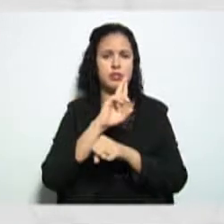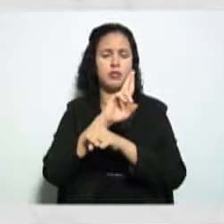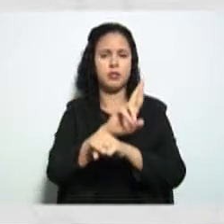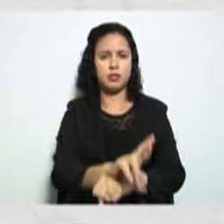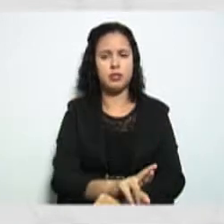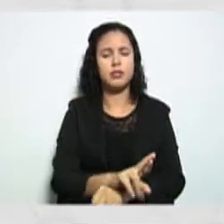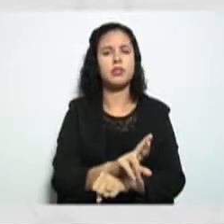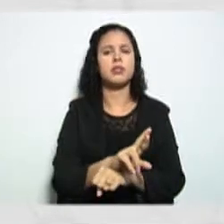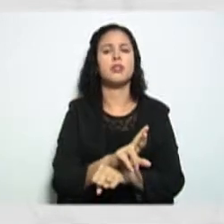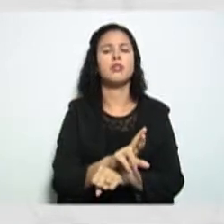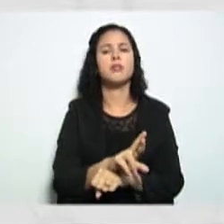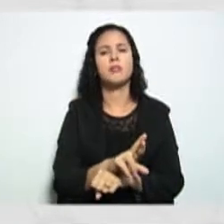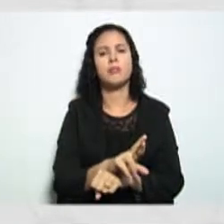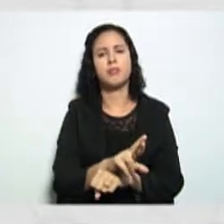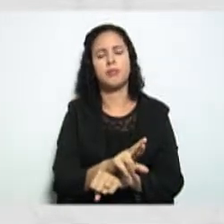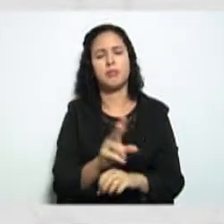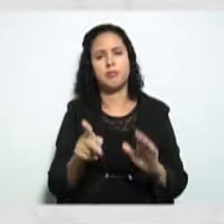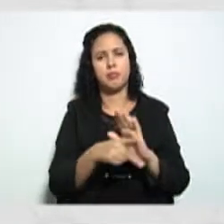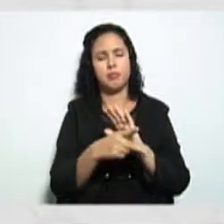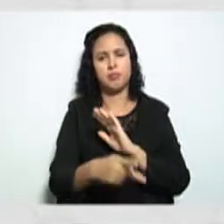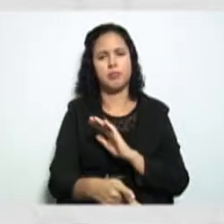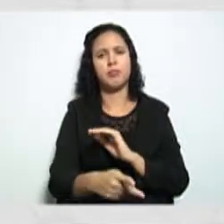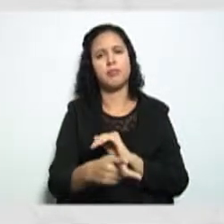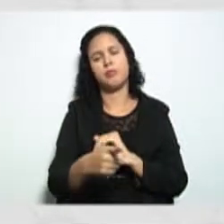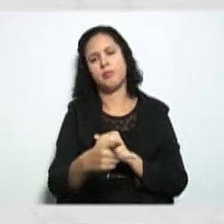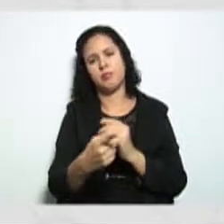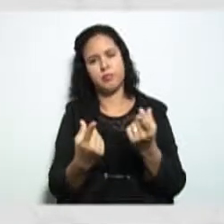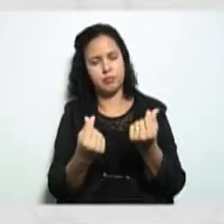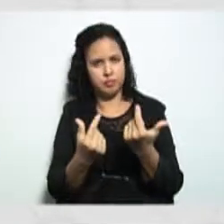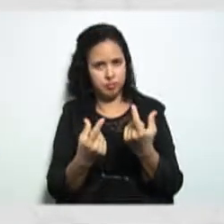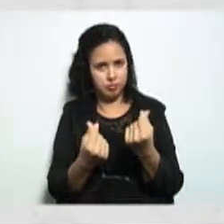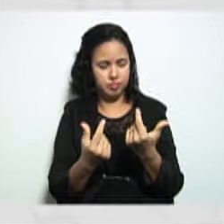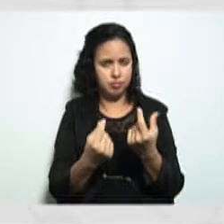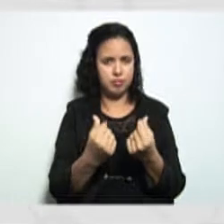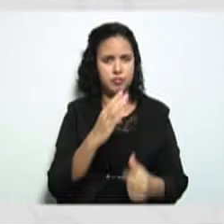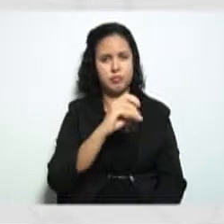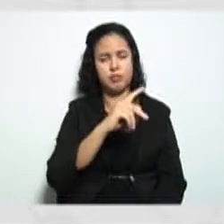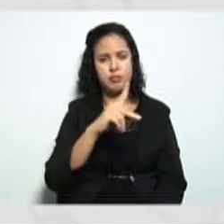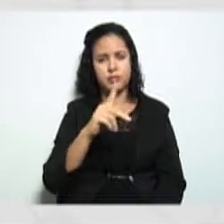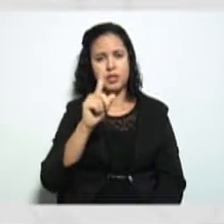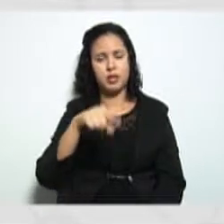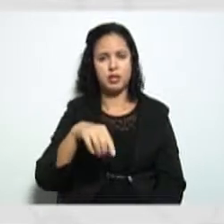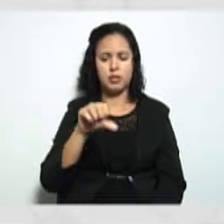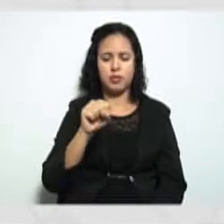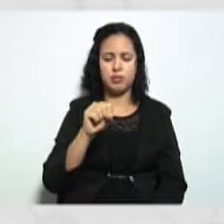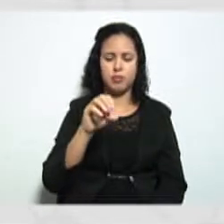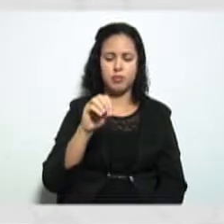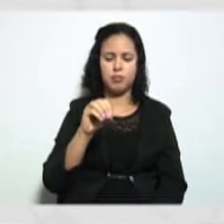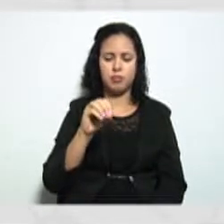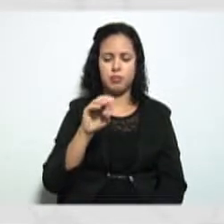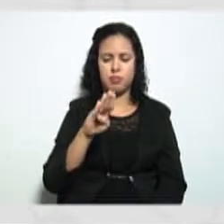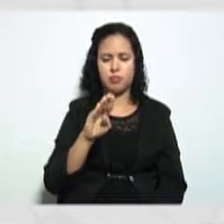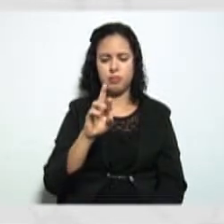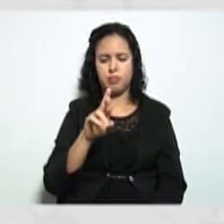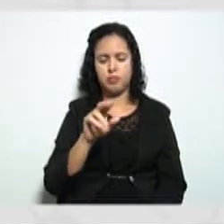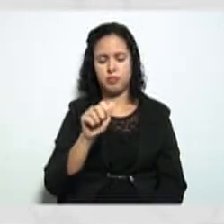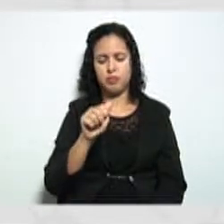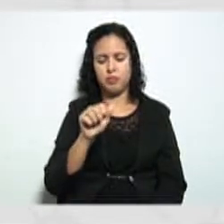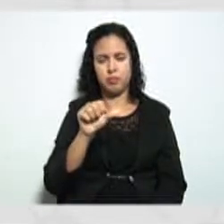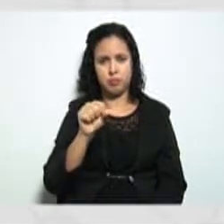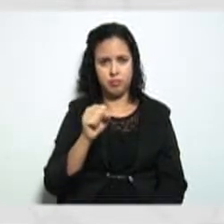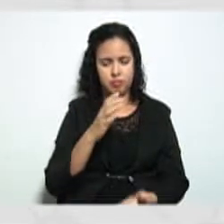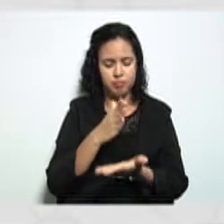da cooperativa é o que nós chamamos de sobras líquidas, que podem ser divididas de acordo com o volume de negócios